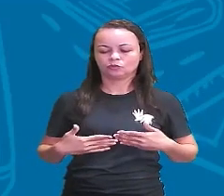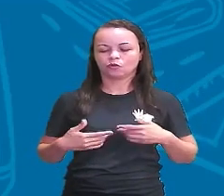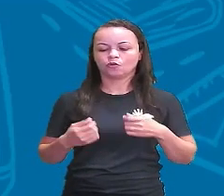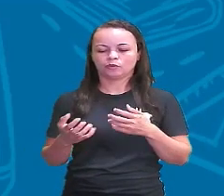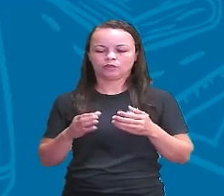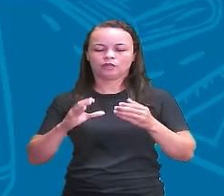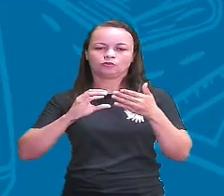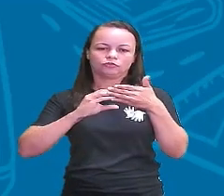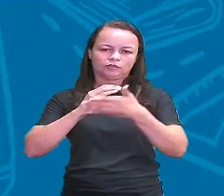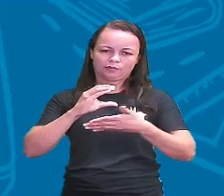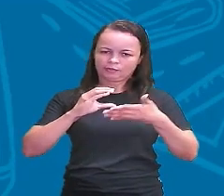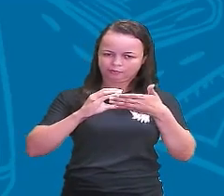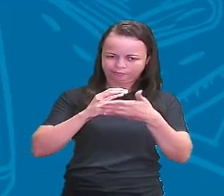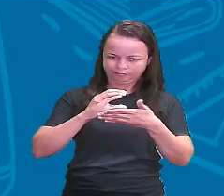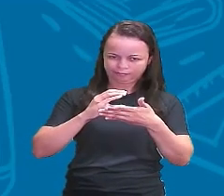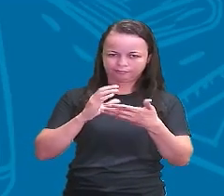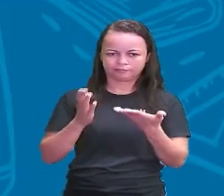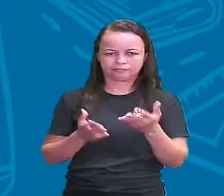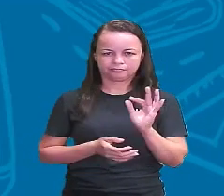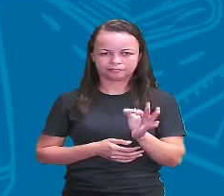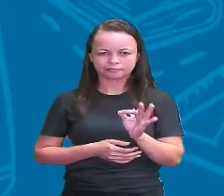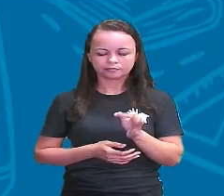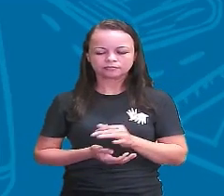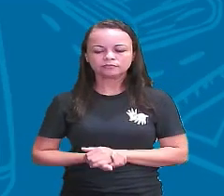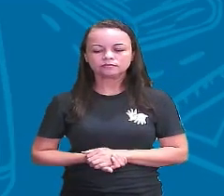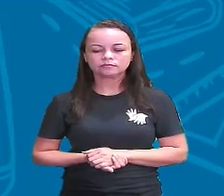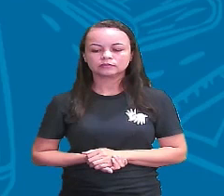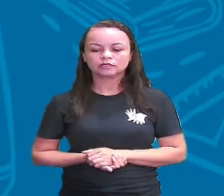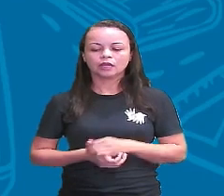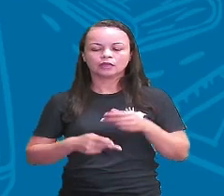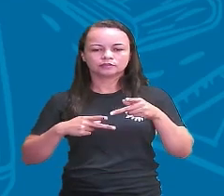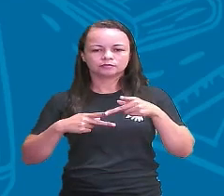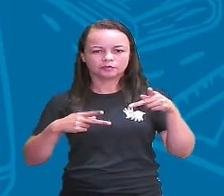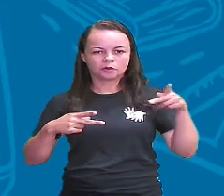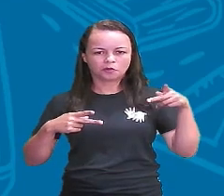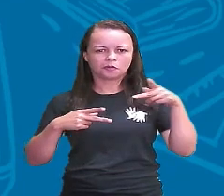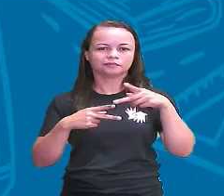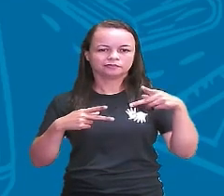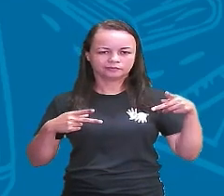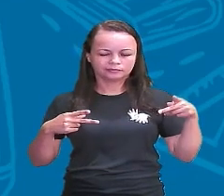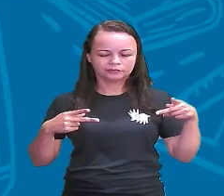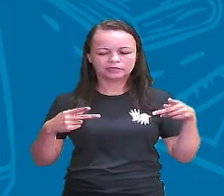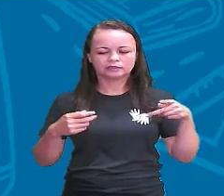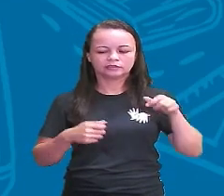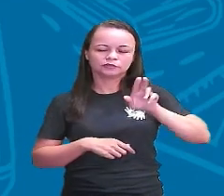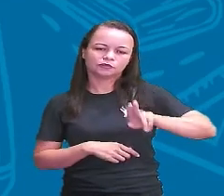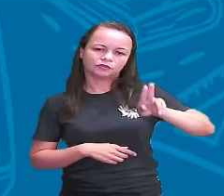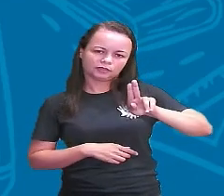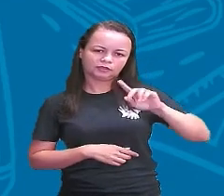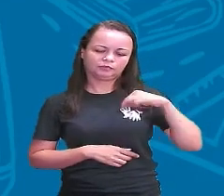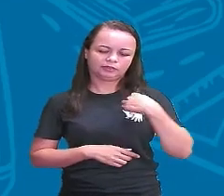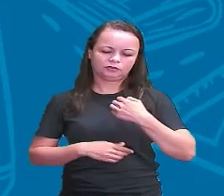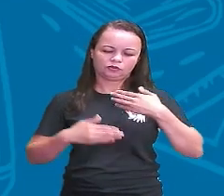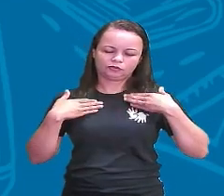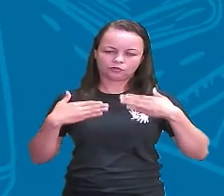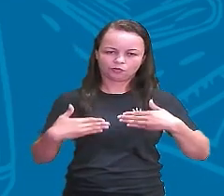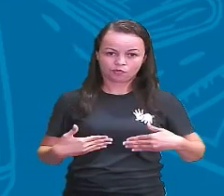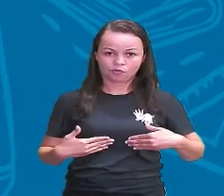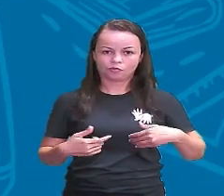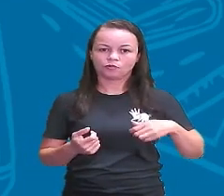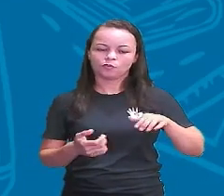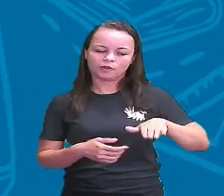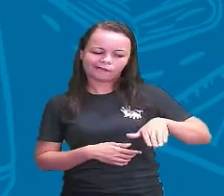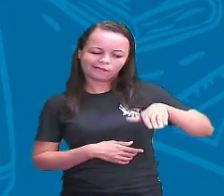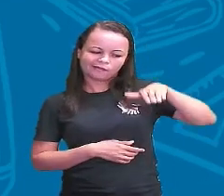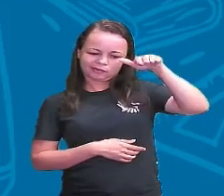os carboidratos, tá certo? As proteínas, né, elas são utilizadas pelo nosso corpo para crescer